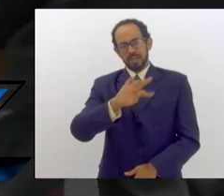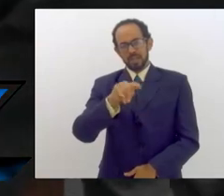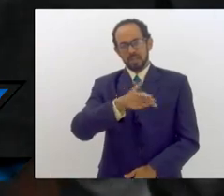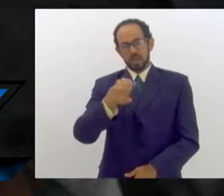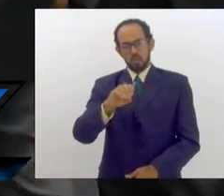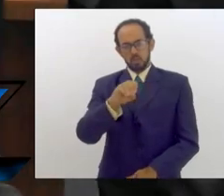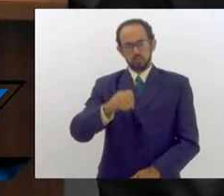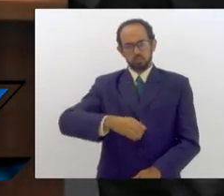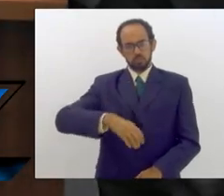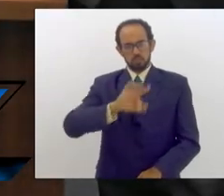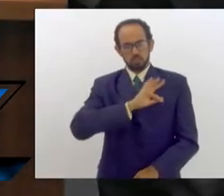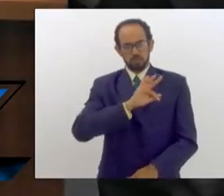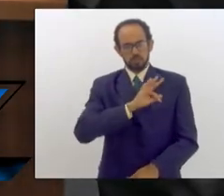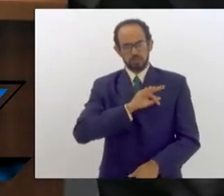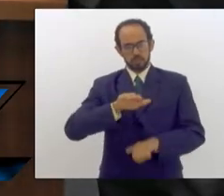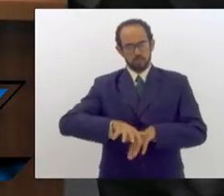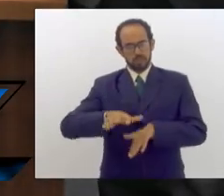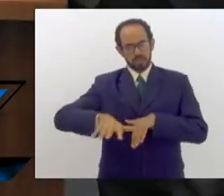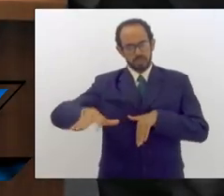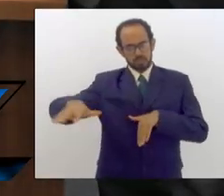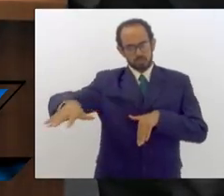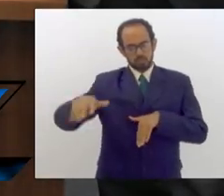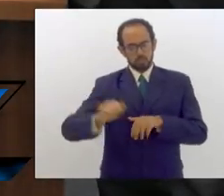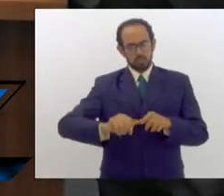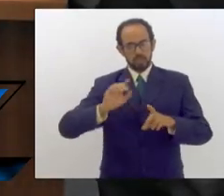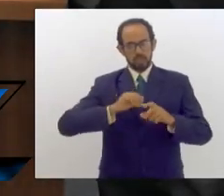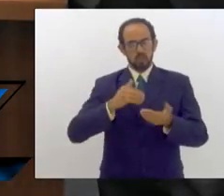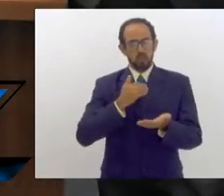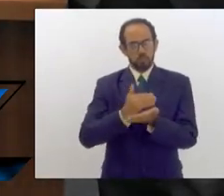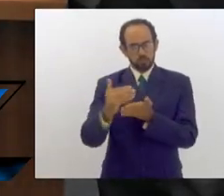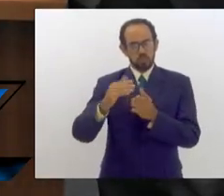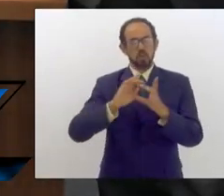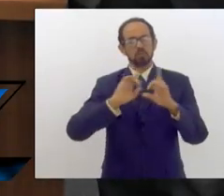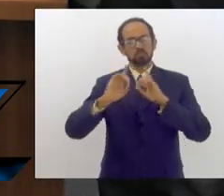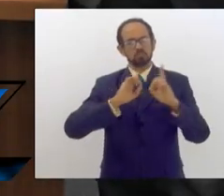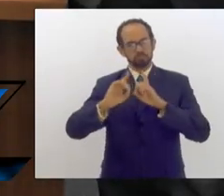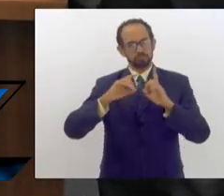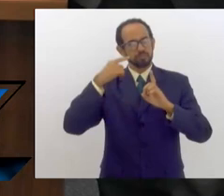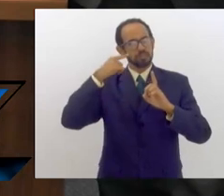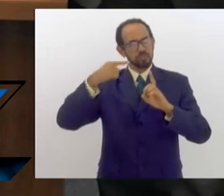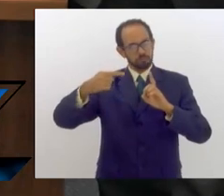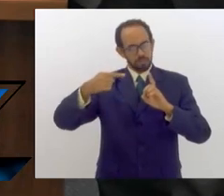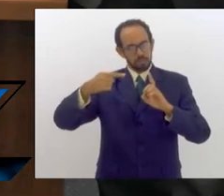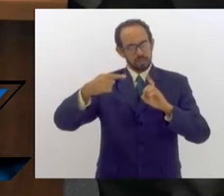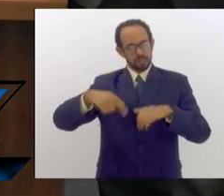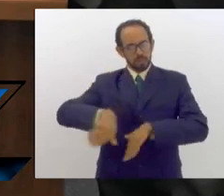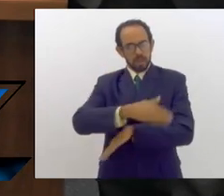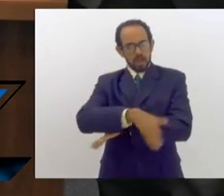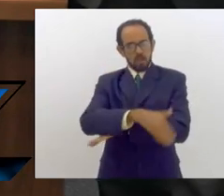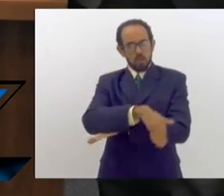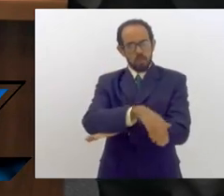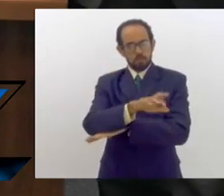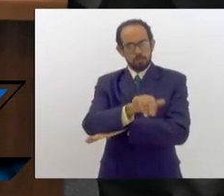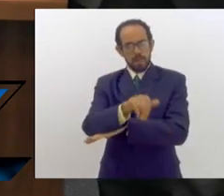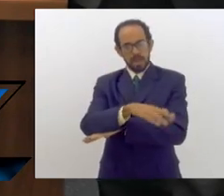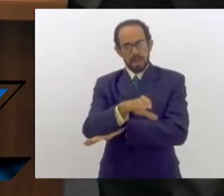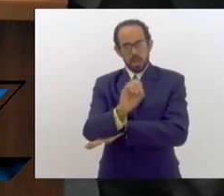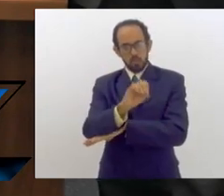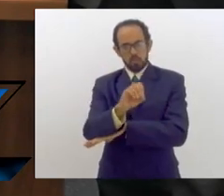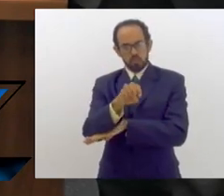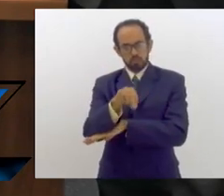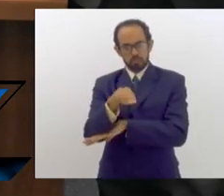exército que entrou para a pauta de discussão da cláusula Legislativa dessa semana localizada na Rua Barão de Mesquita